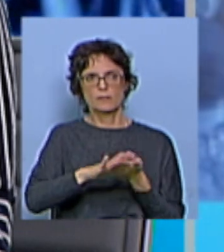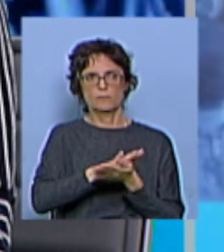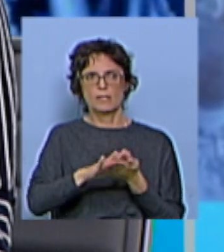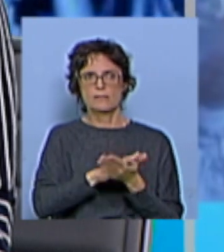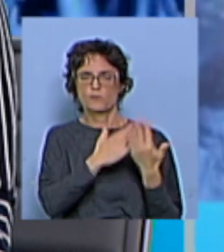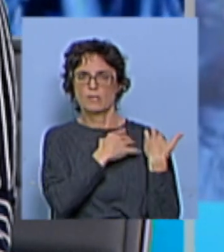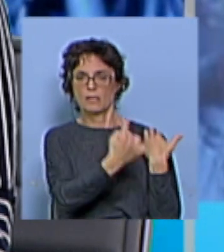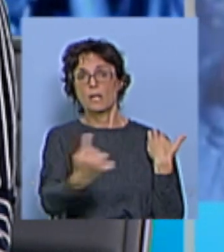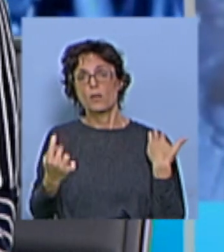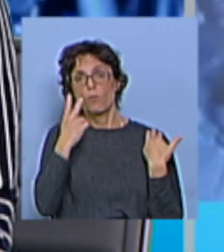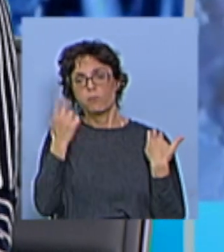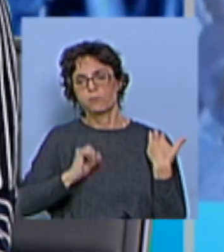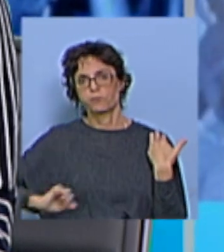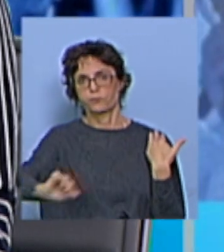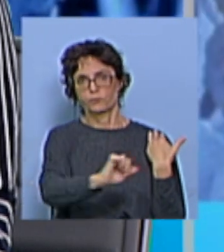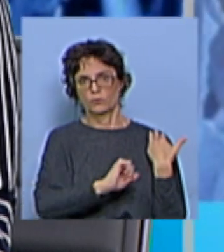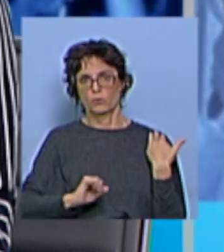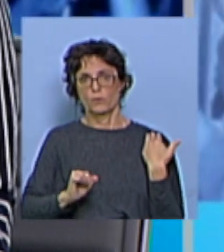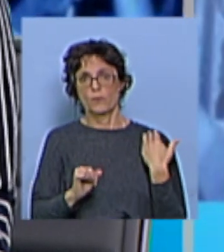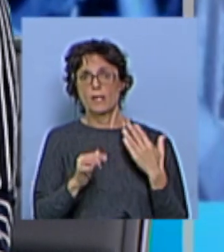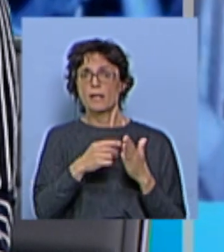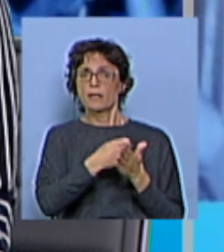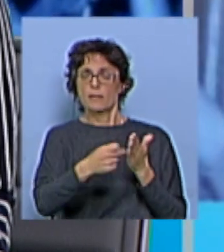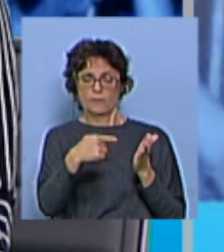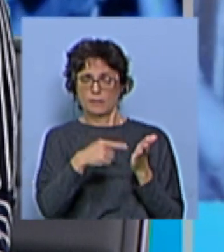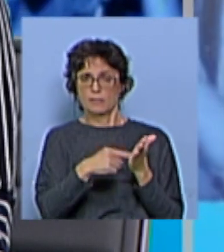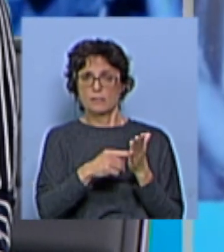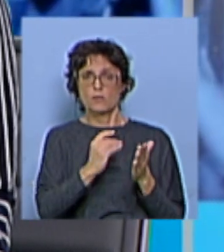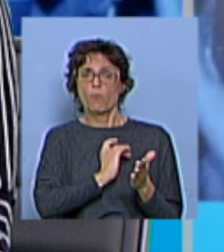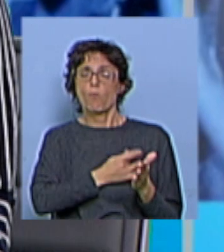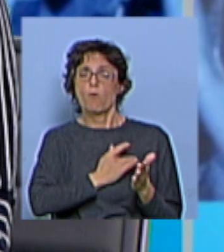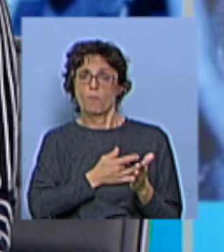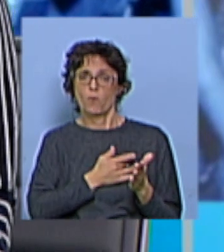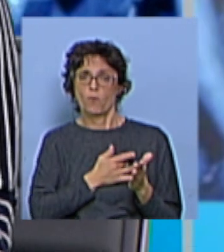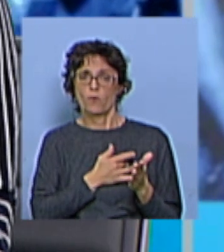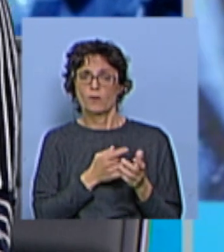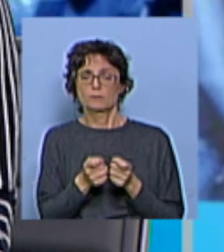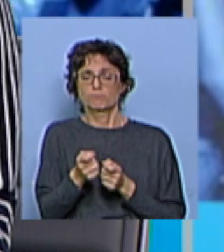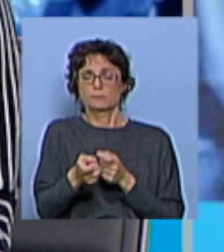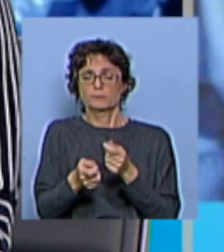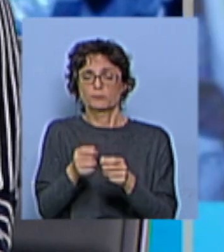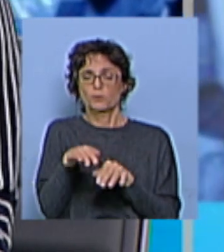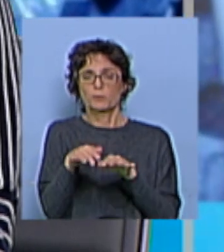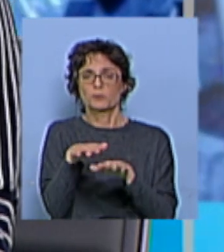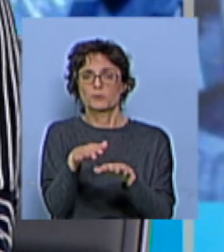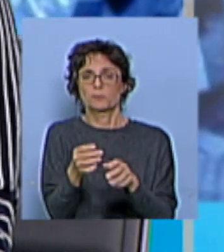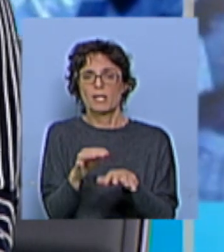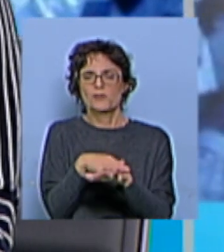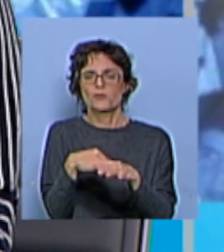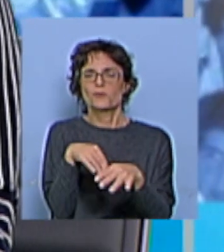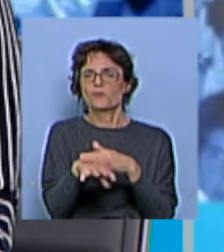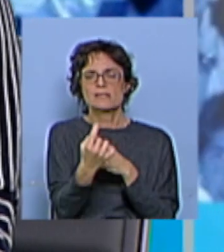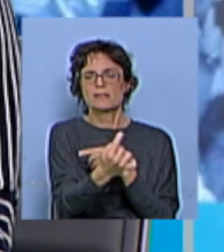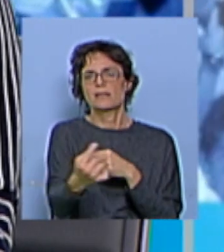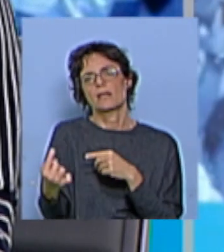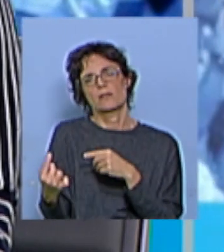Papa Francisco, na Laudato Si, ele diz: o amor, cheio de pequenos gestos de cuidado comum, é também civil e político, manifestando-se em